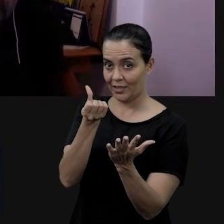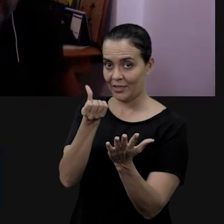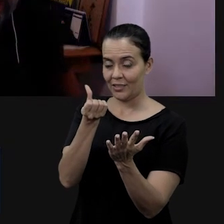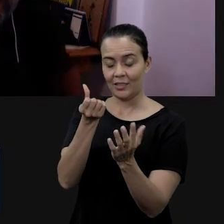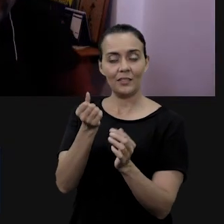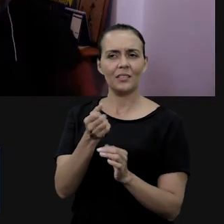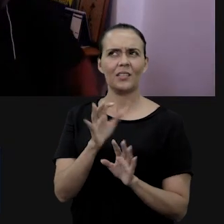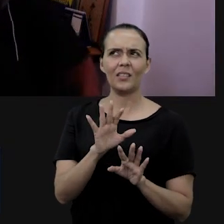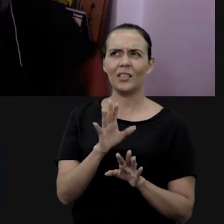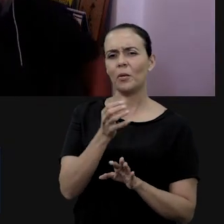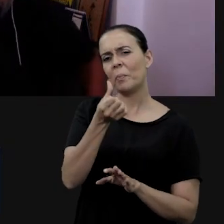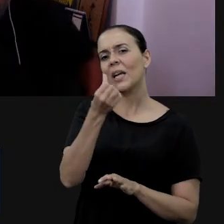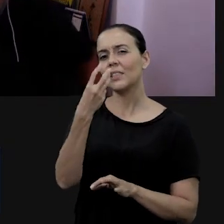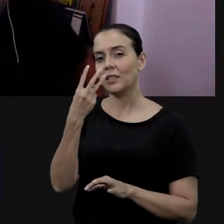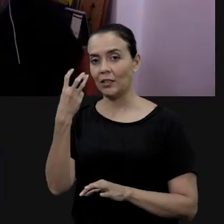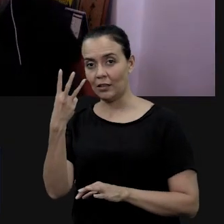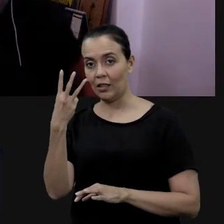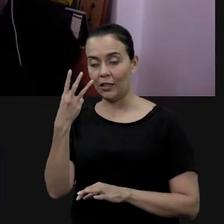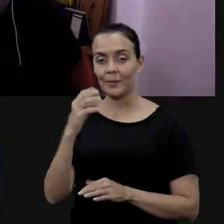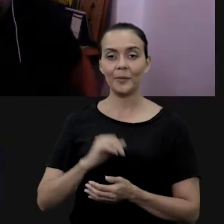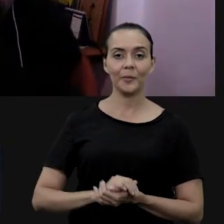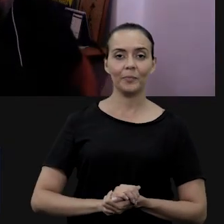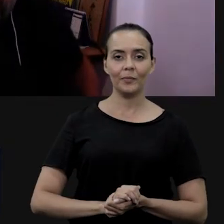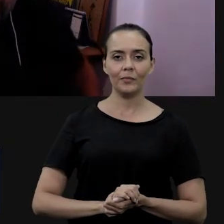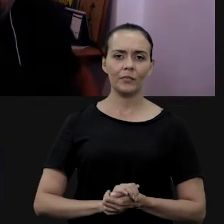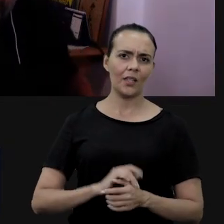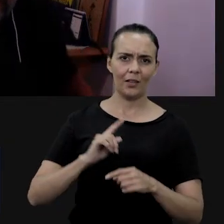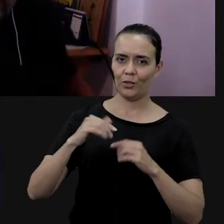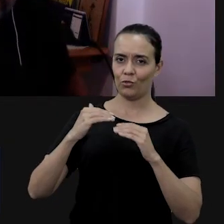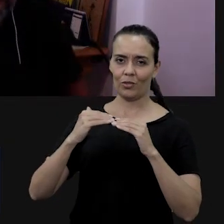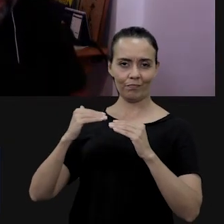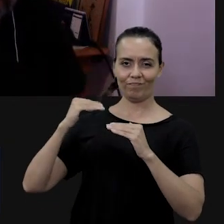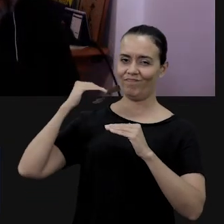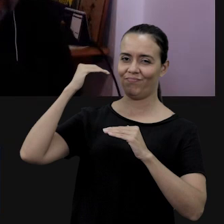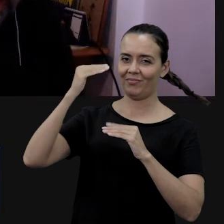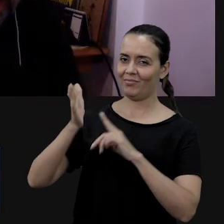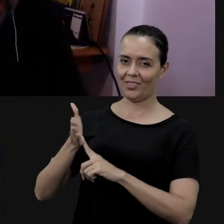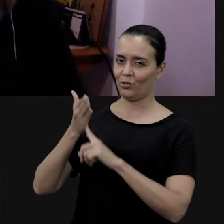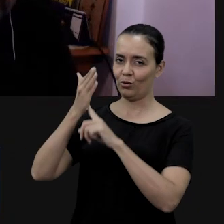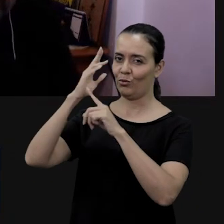e o 633. E aí foi para outro nível.